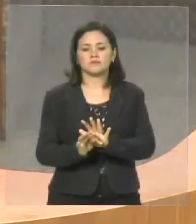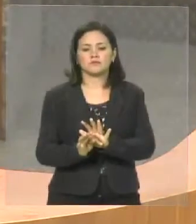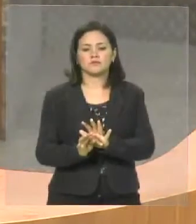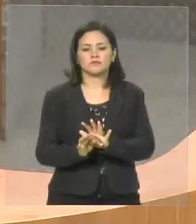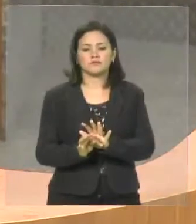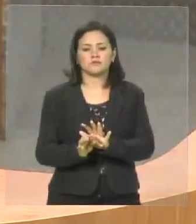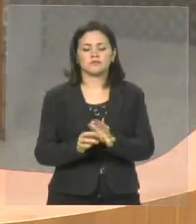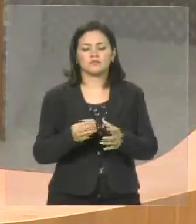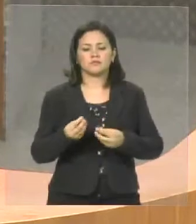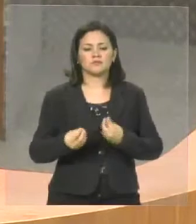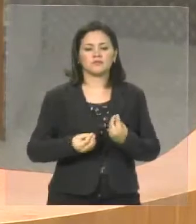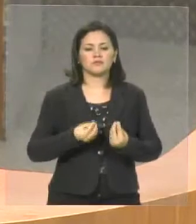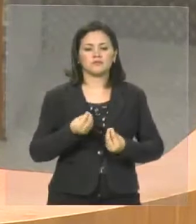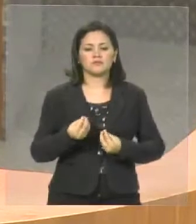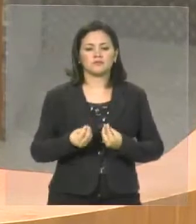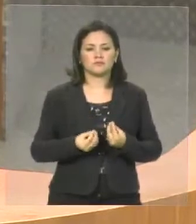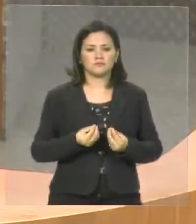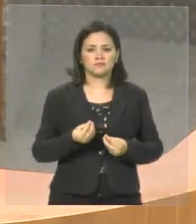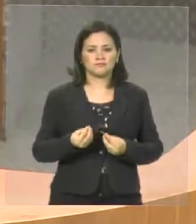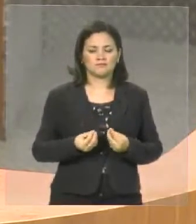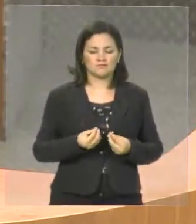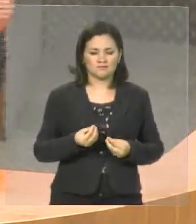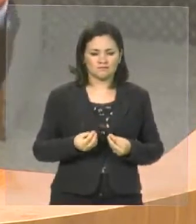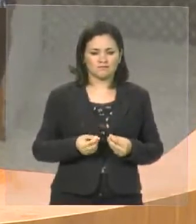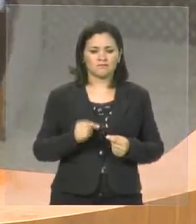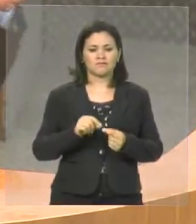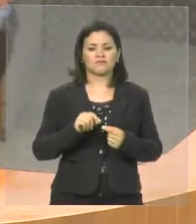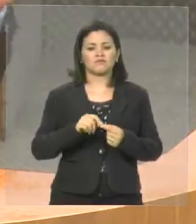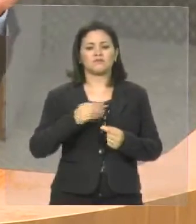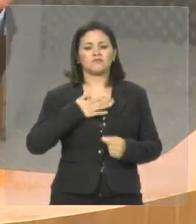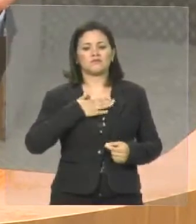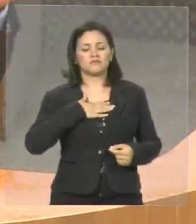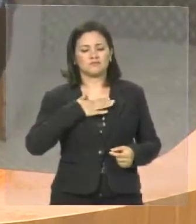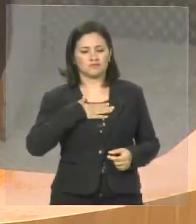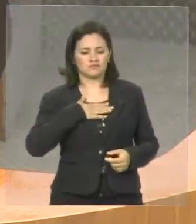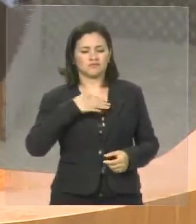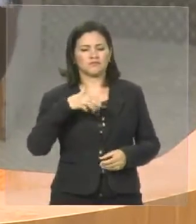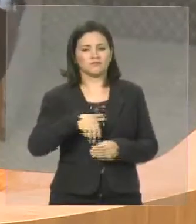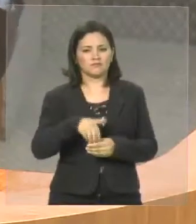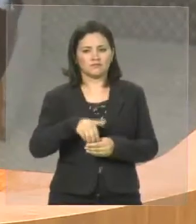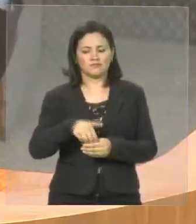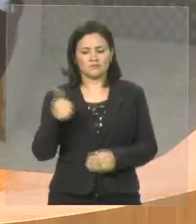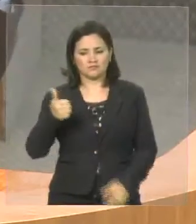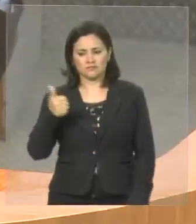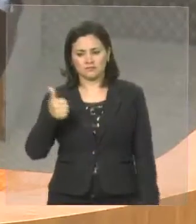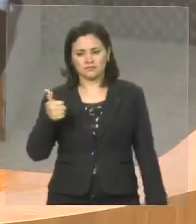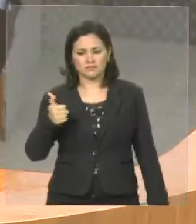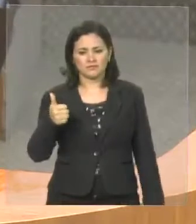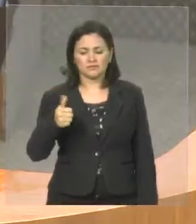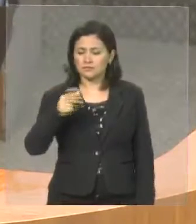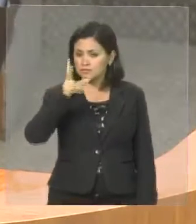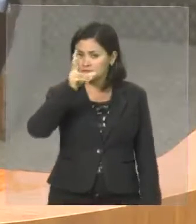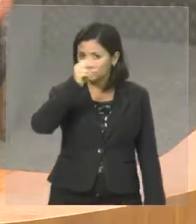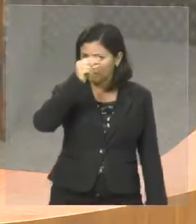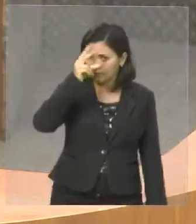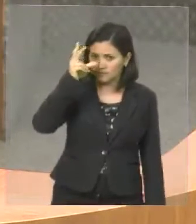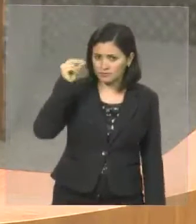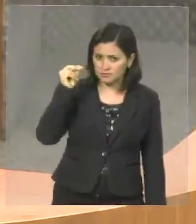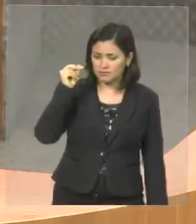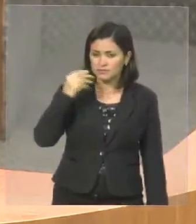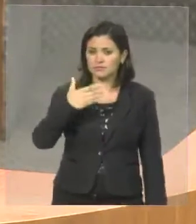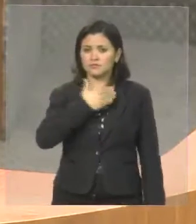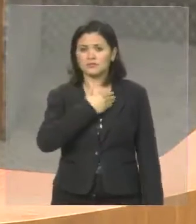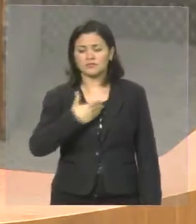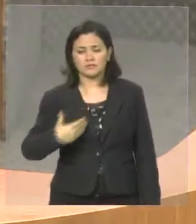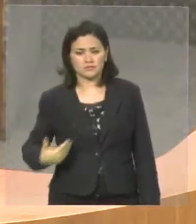da forma como fomos tratados na eleição, com as 2 máquinas, máquina municipal e máquina